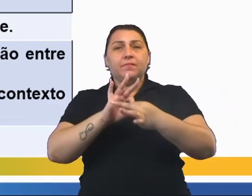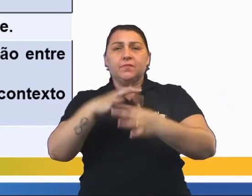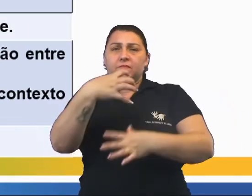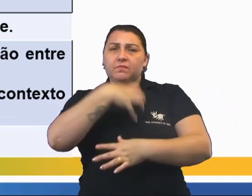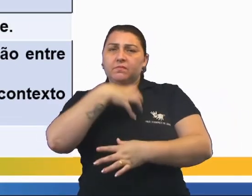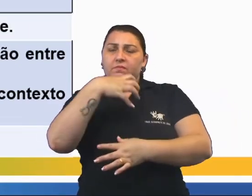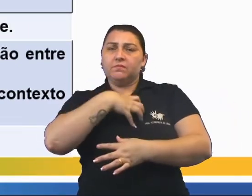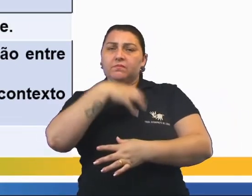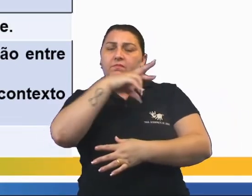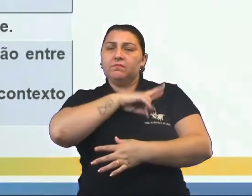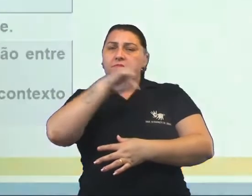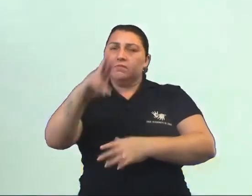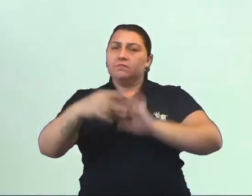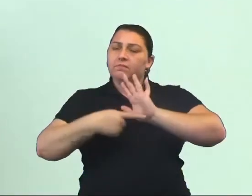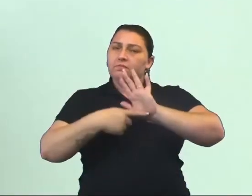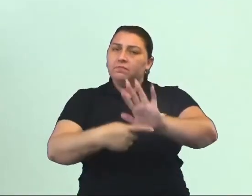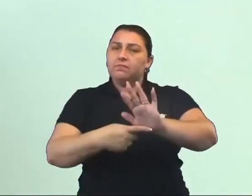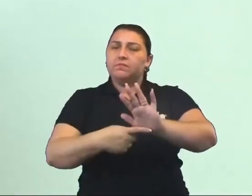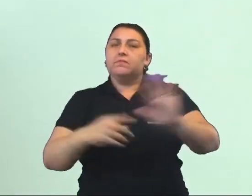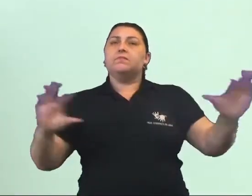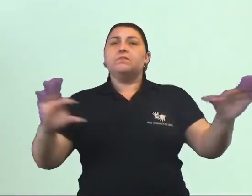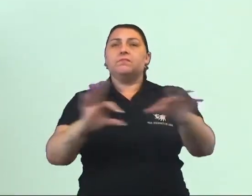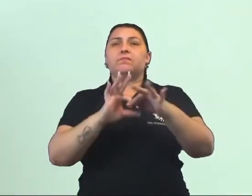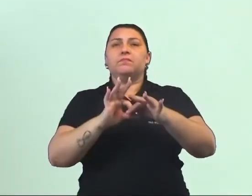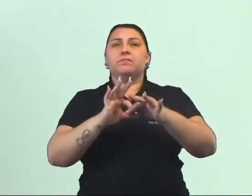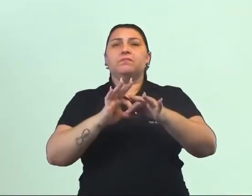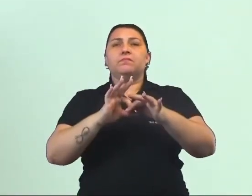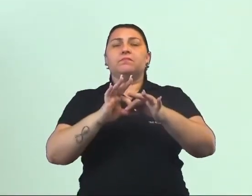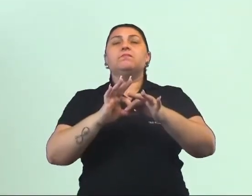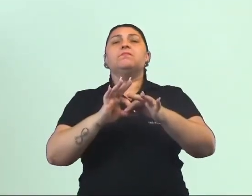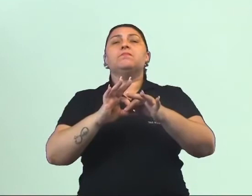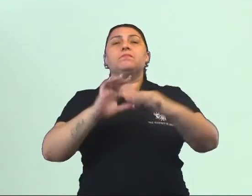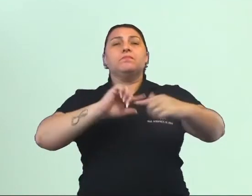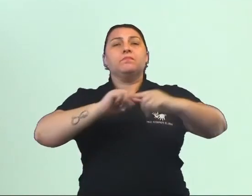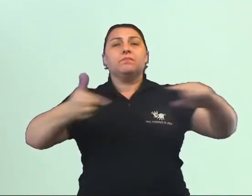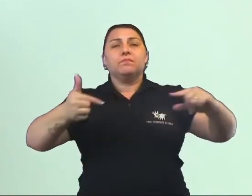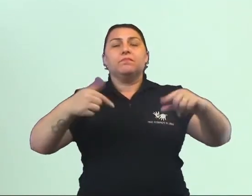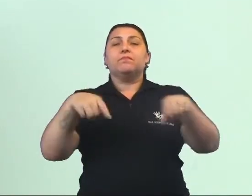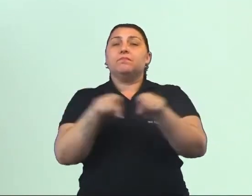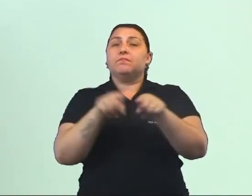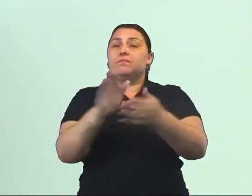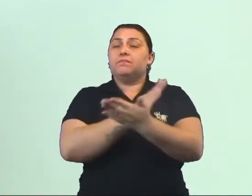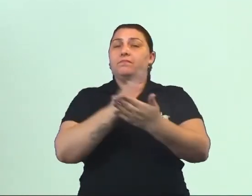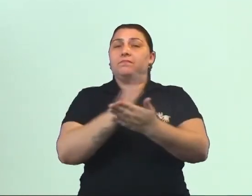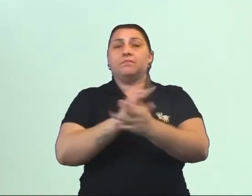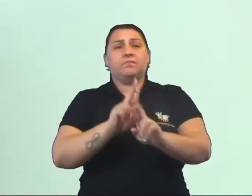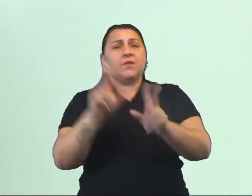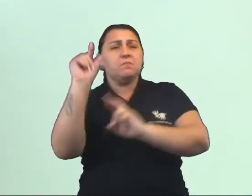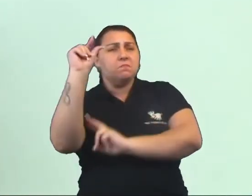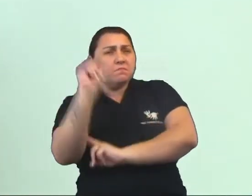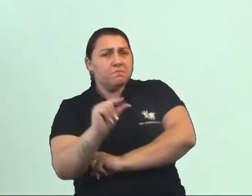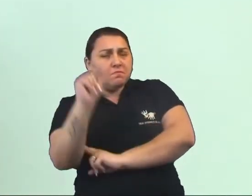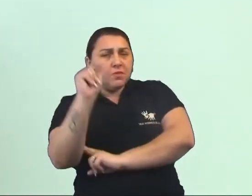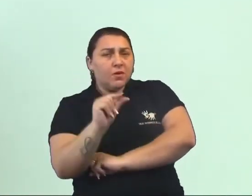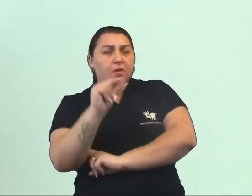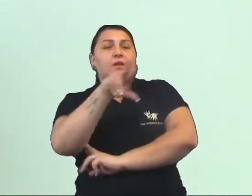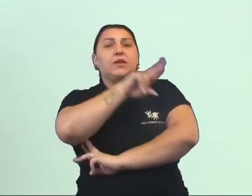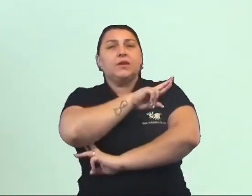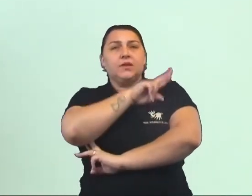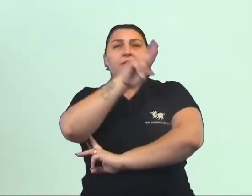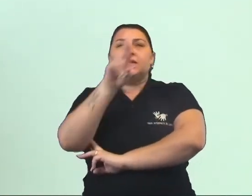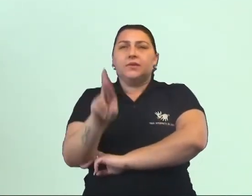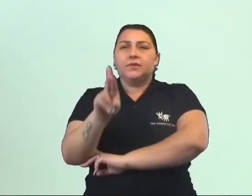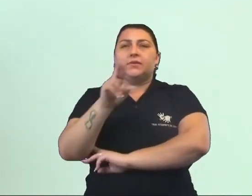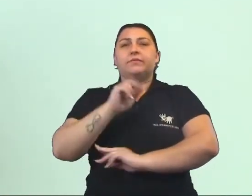maneira daquela religião se expressar, está muito ligado à doutrina daquela religião, às vezes uma diferença mínima entre